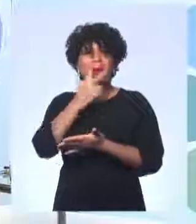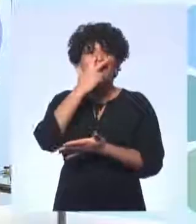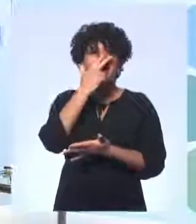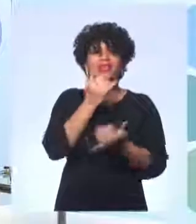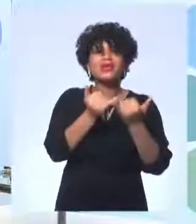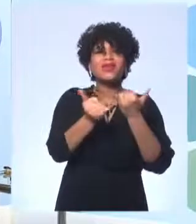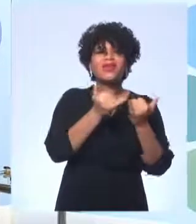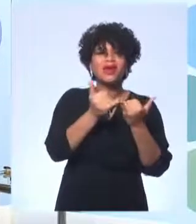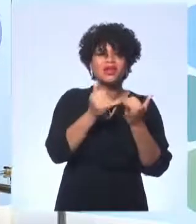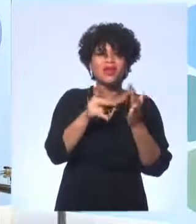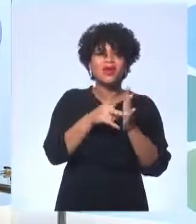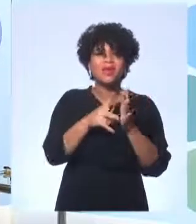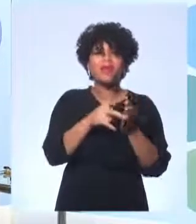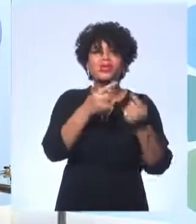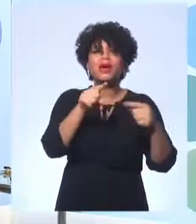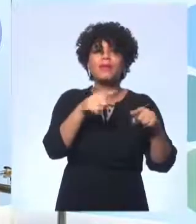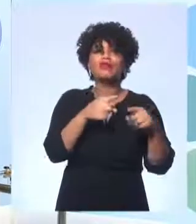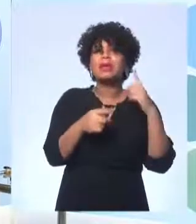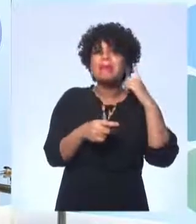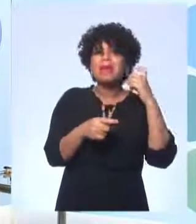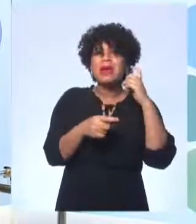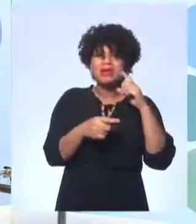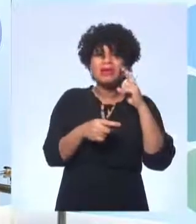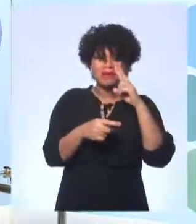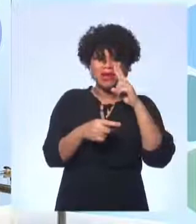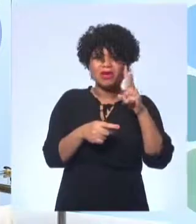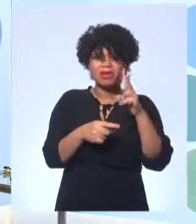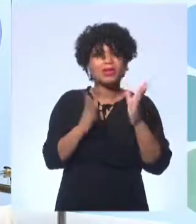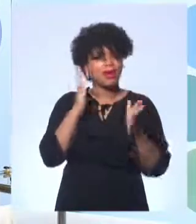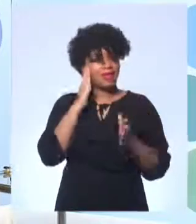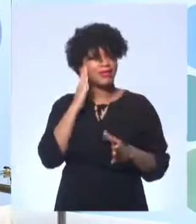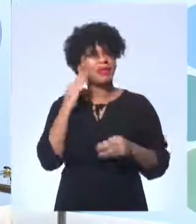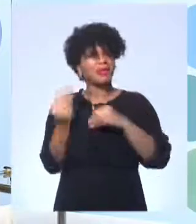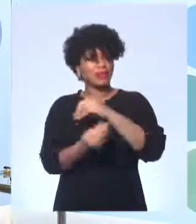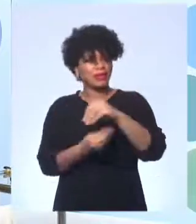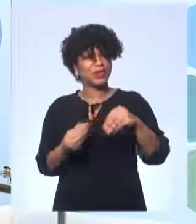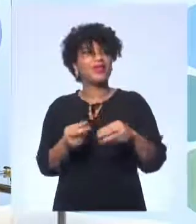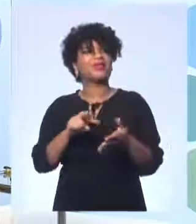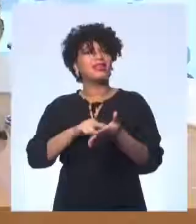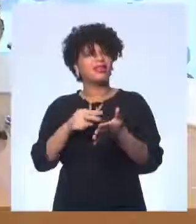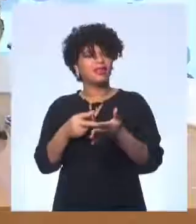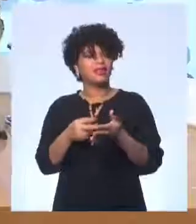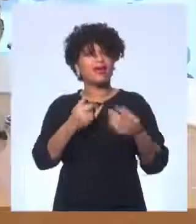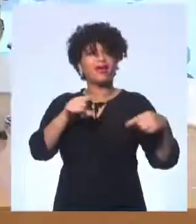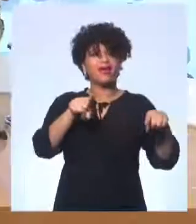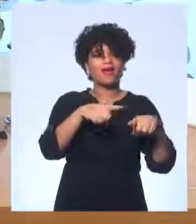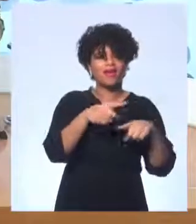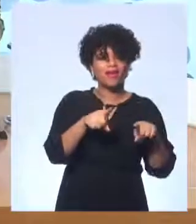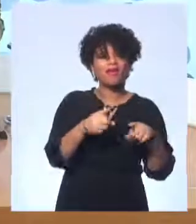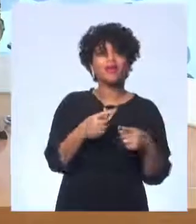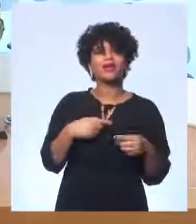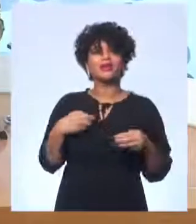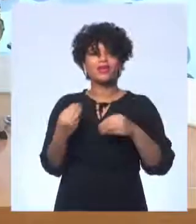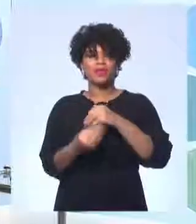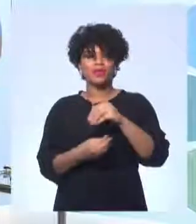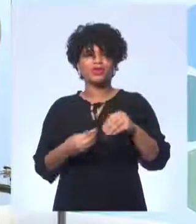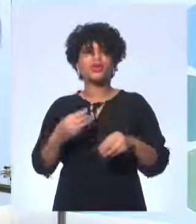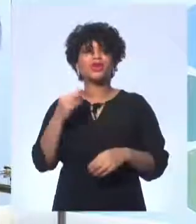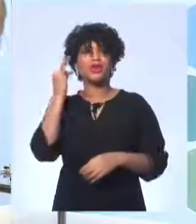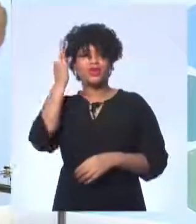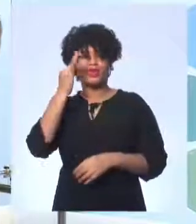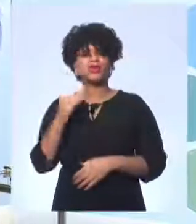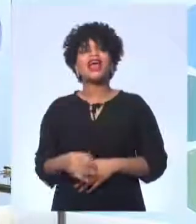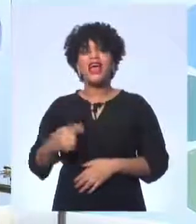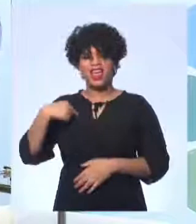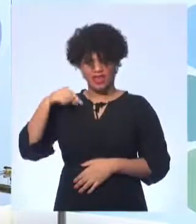pergunta para vocês responderem, vocês que estão ligados nessa aula véspera de férias, né? Eu vou continuar aqui trabalhando,